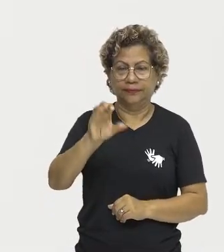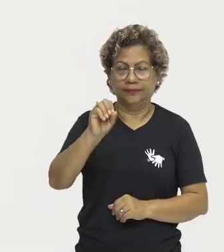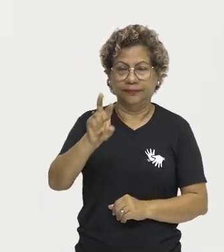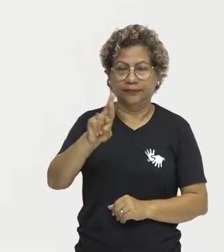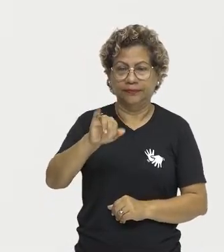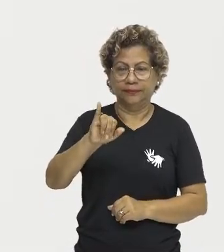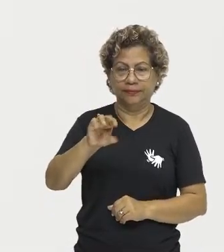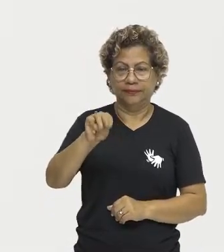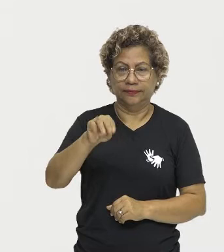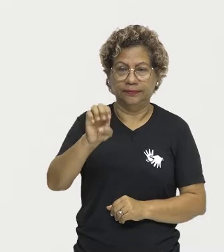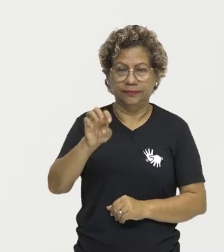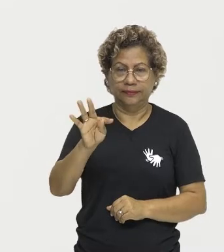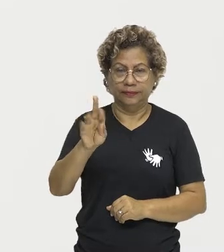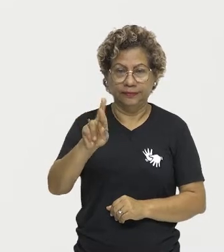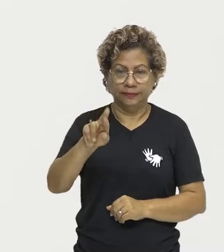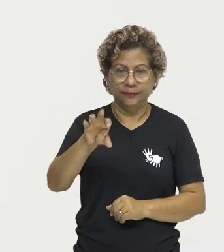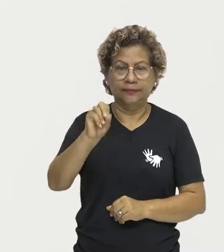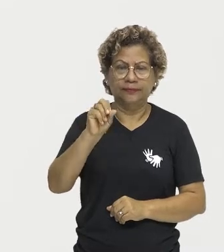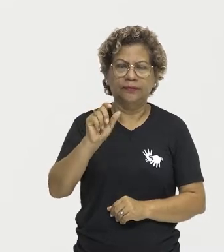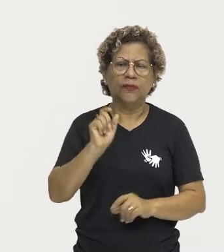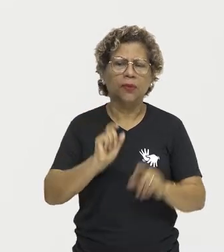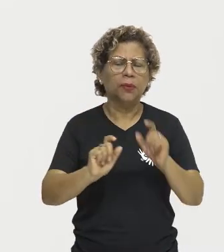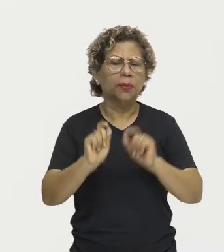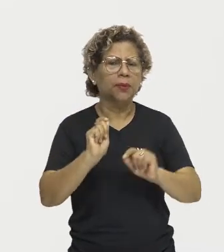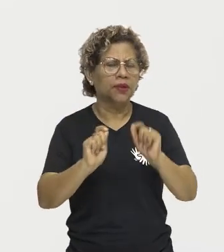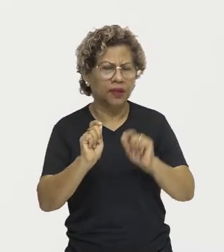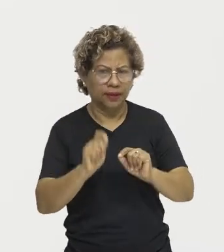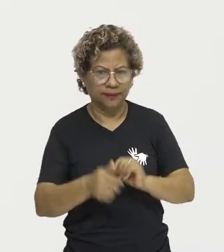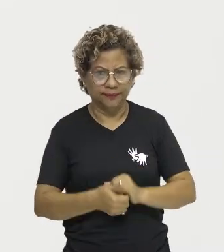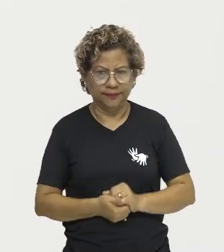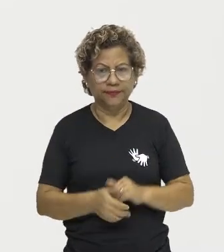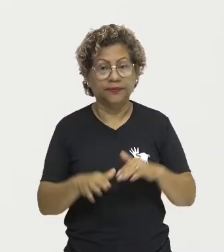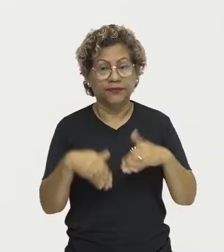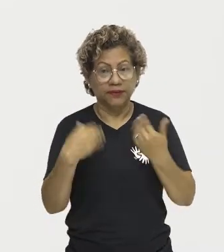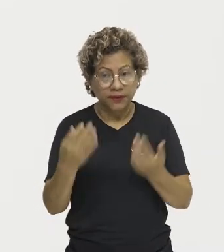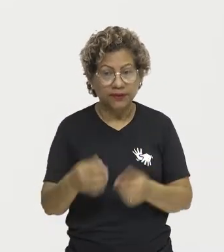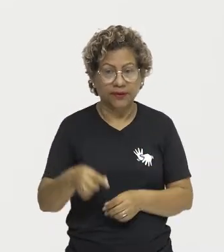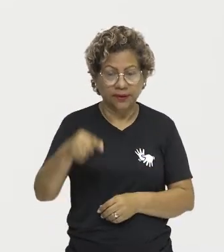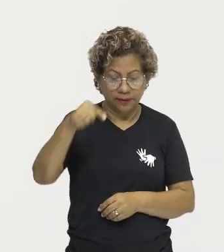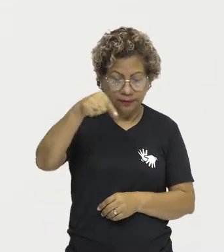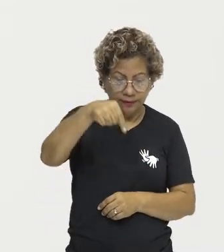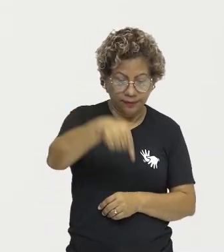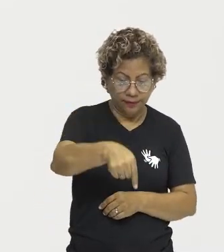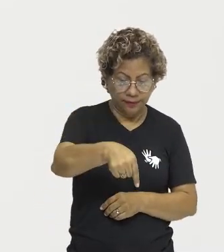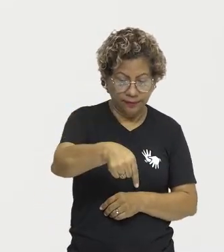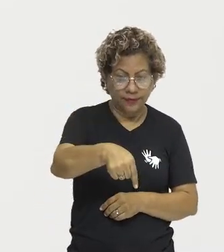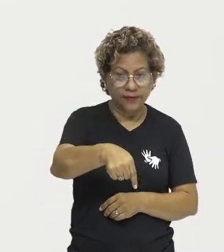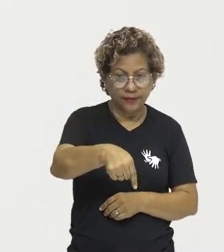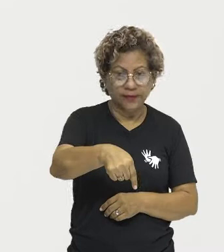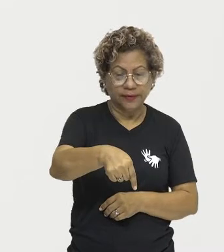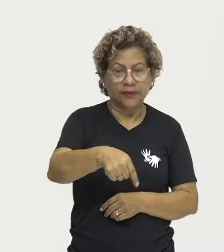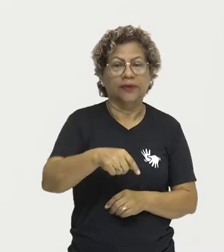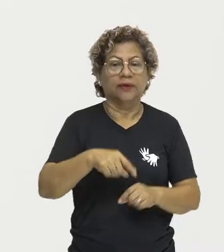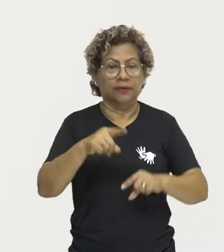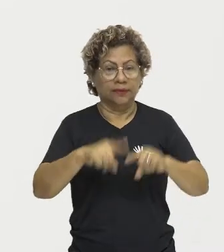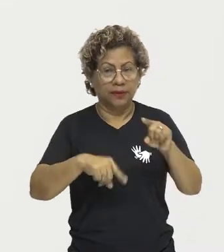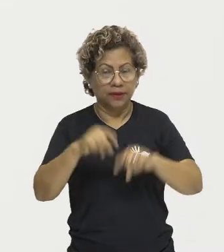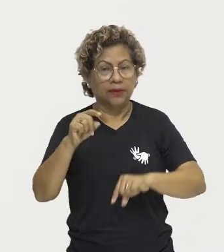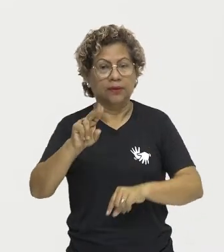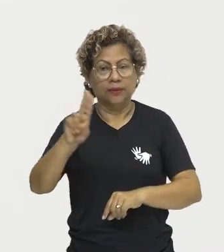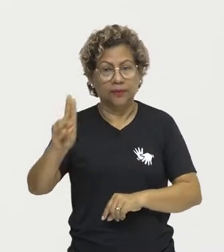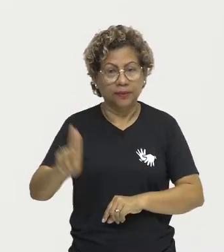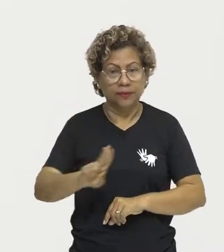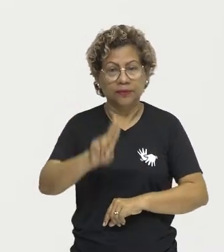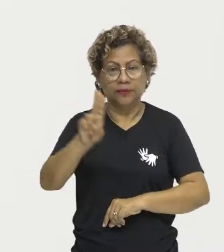calorímetro. Vejam aí, quem é o calorímetro? O calorímetro é um instrumento